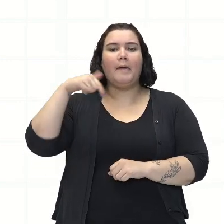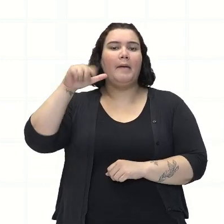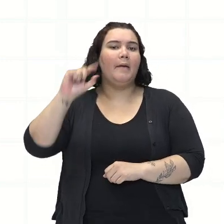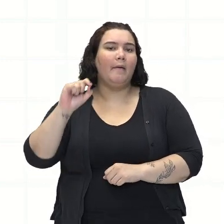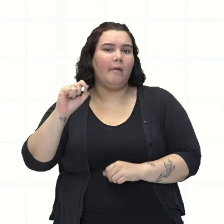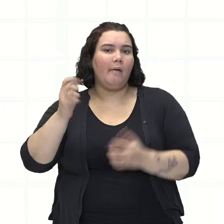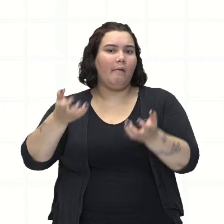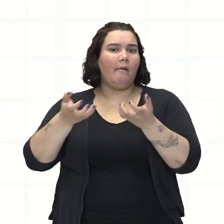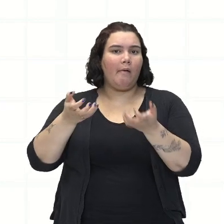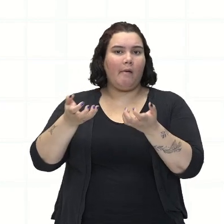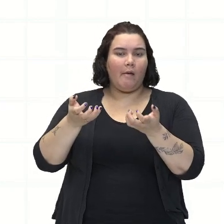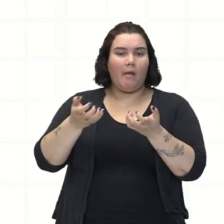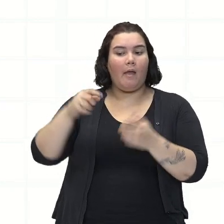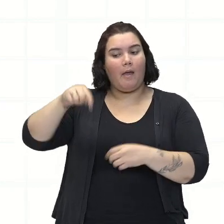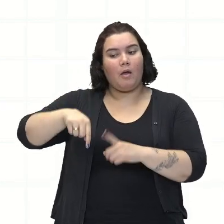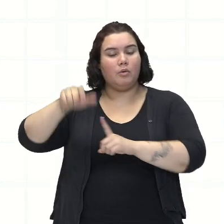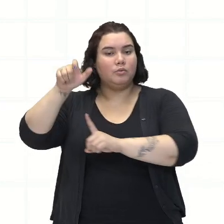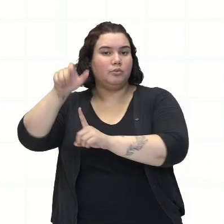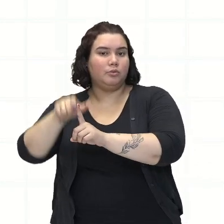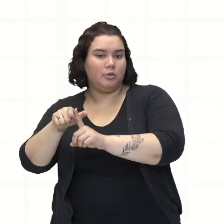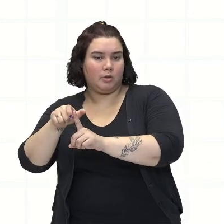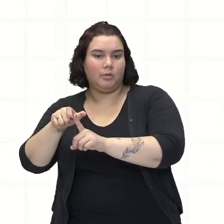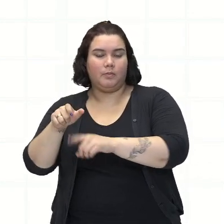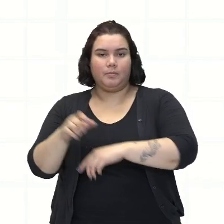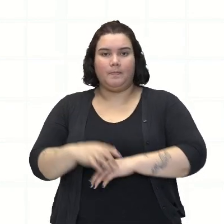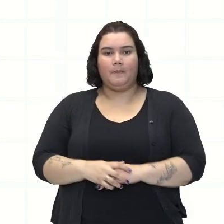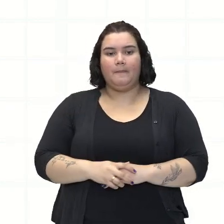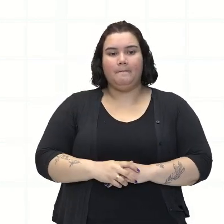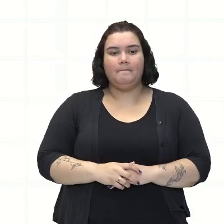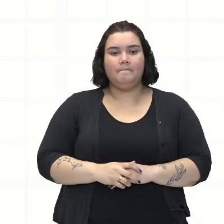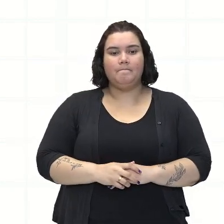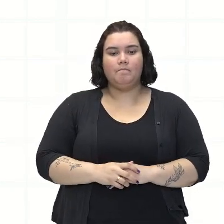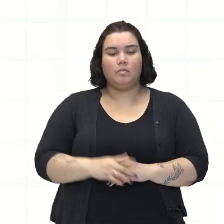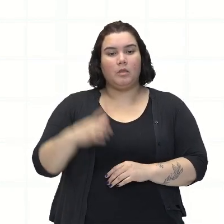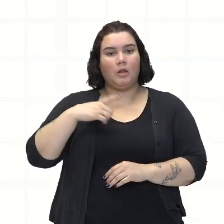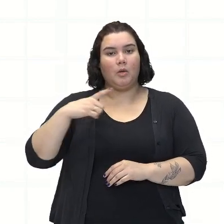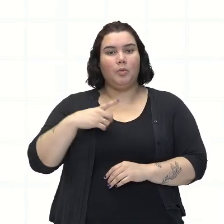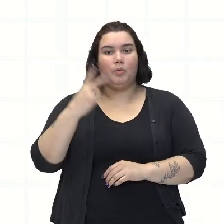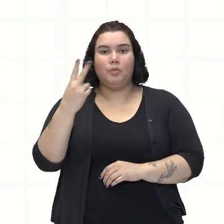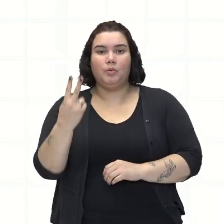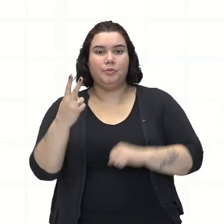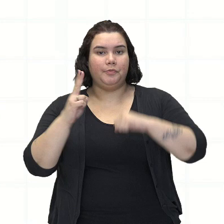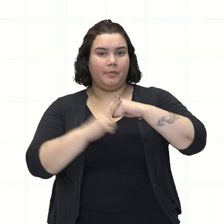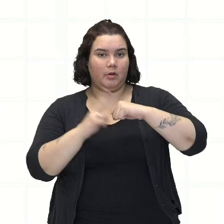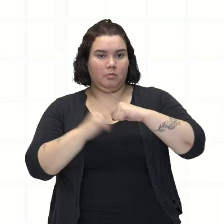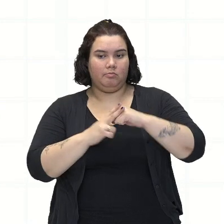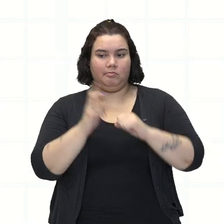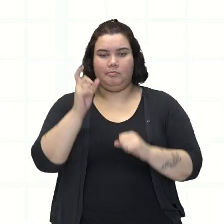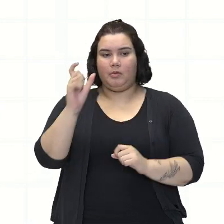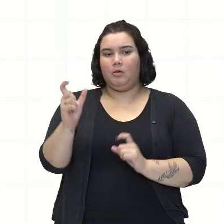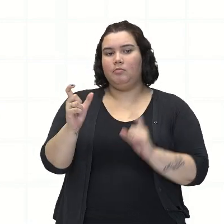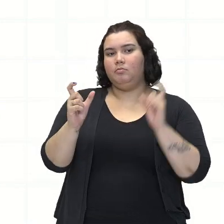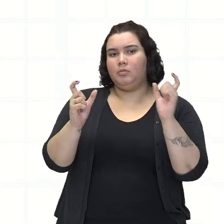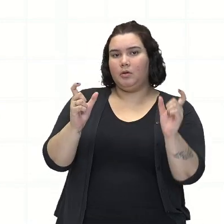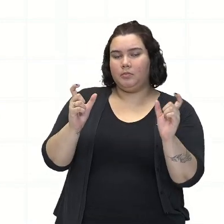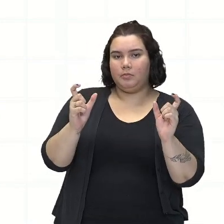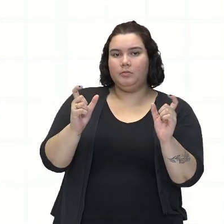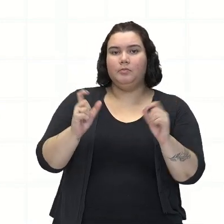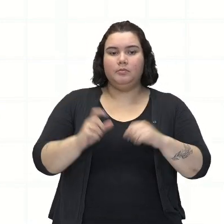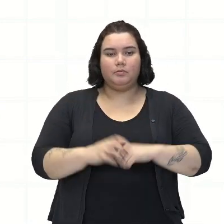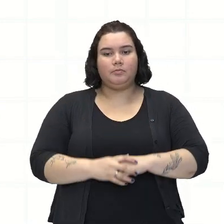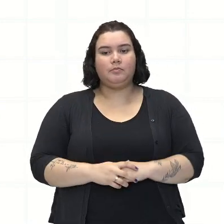aí, no caso é o sujeito. Temos aqui dois verbos. Nós chamamos quando o verbo